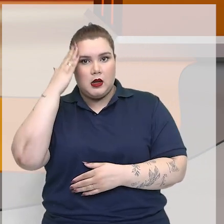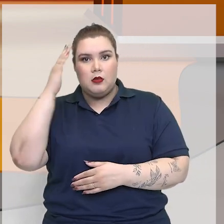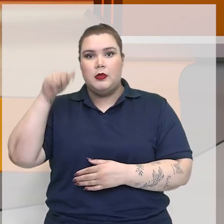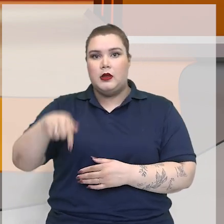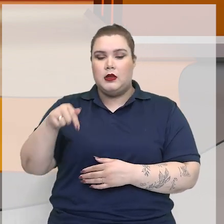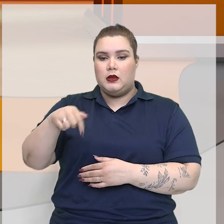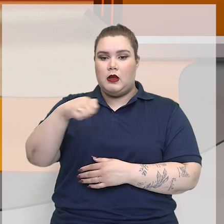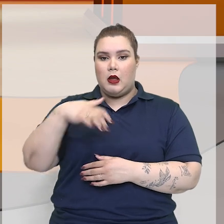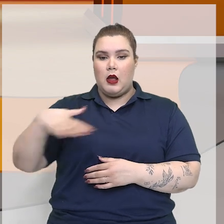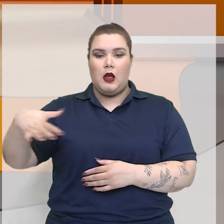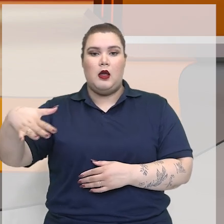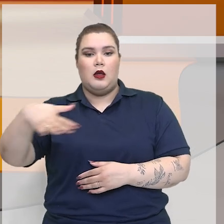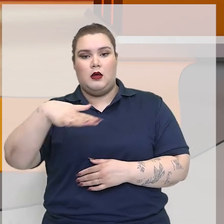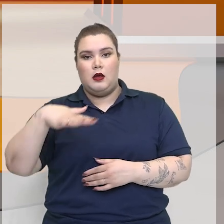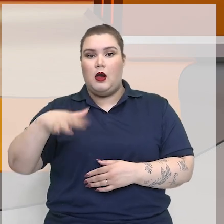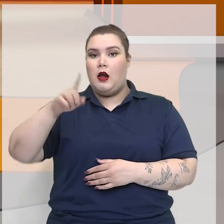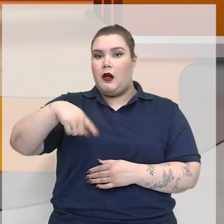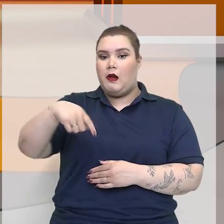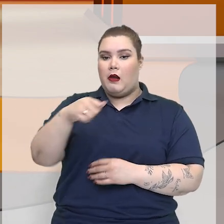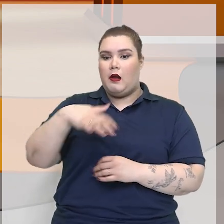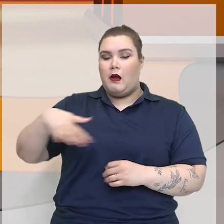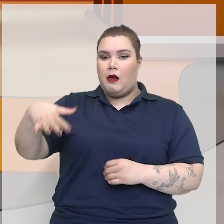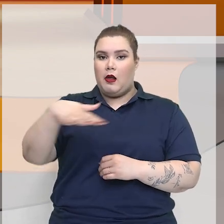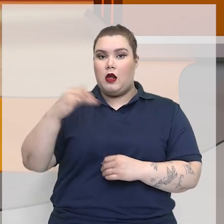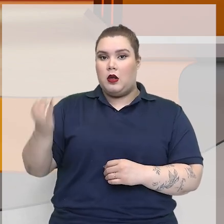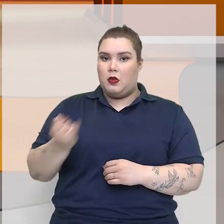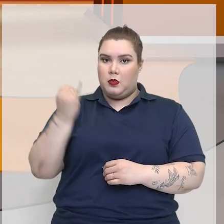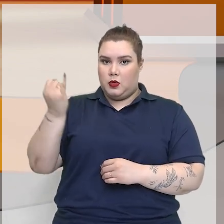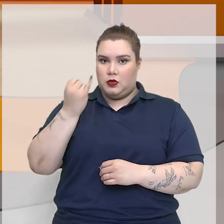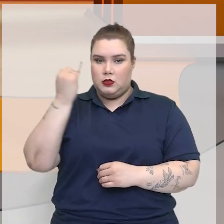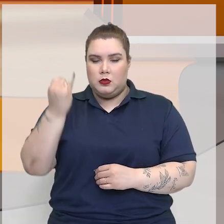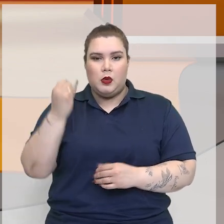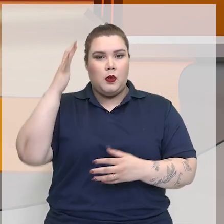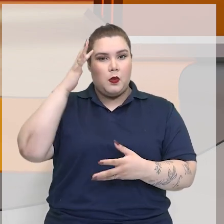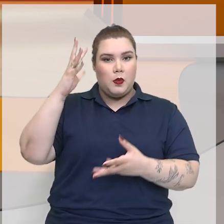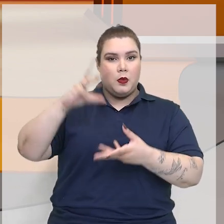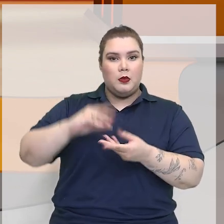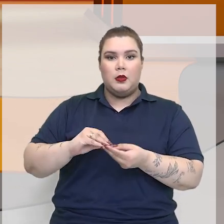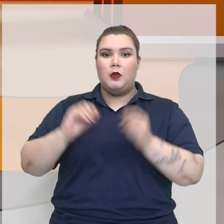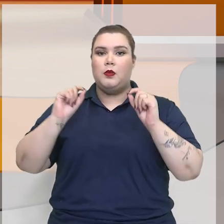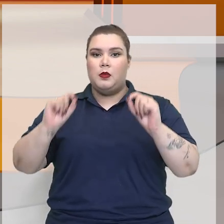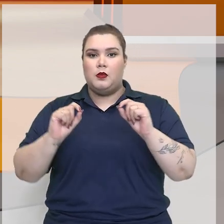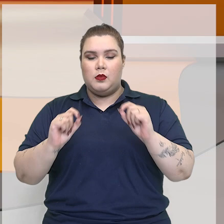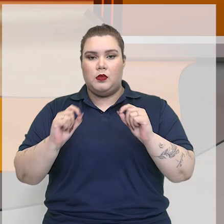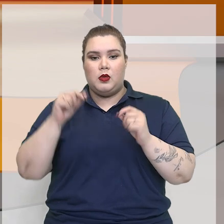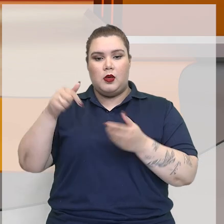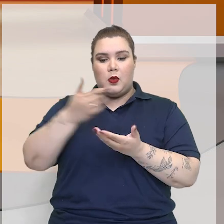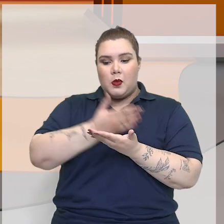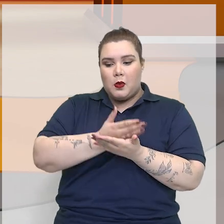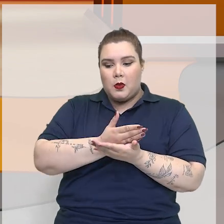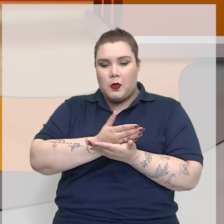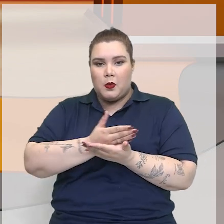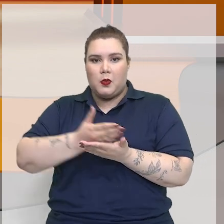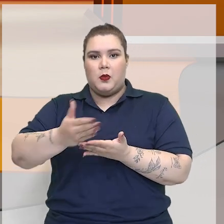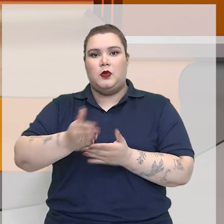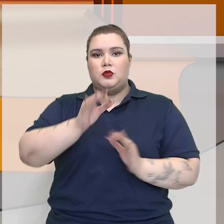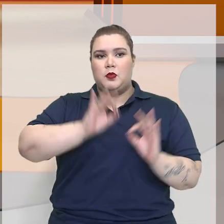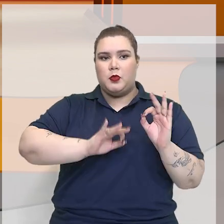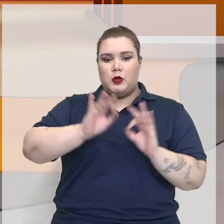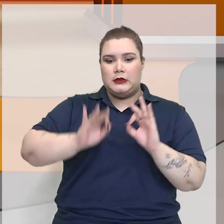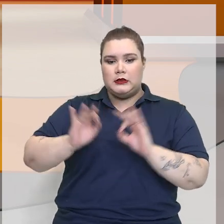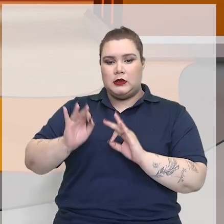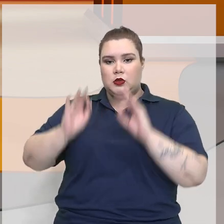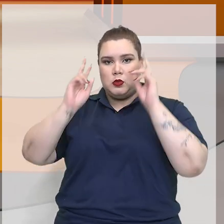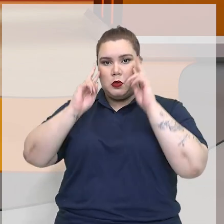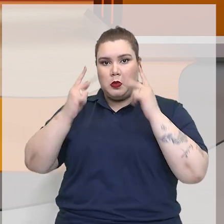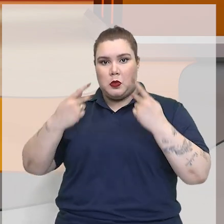dessa região, que é uma região muito importante para compreendermos esse início do processo de